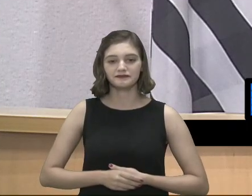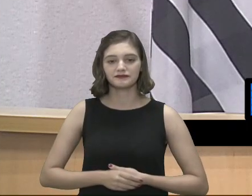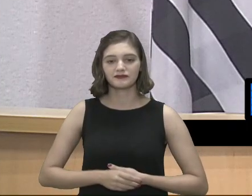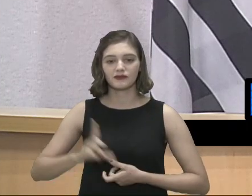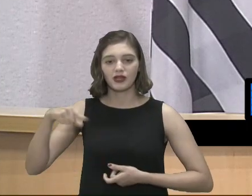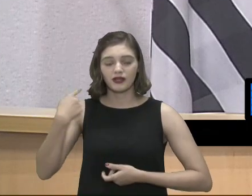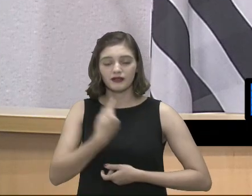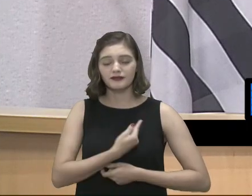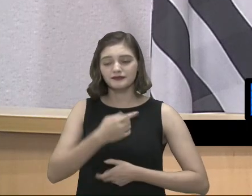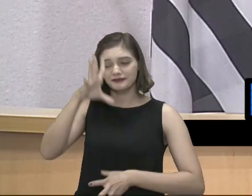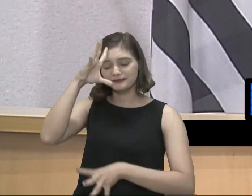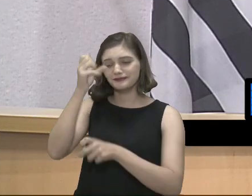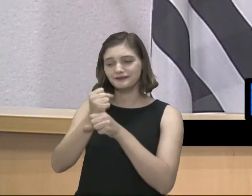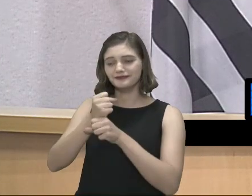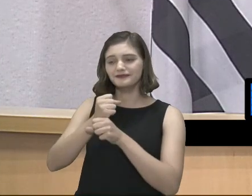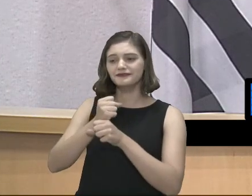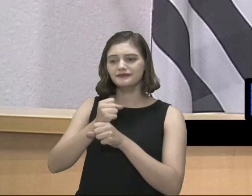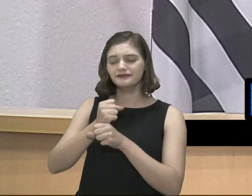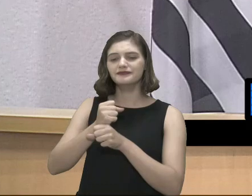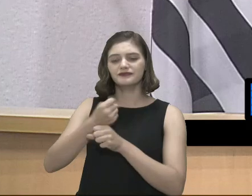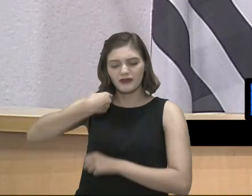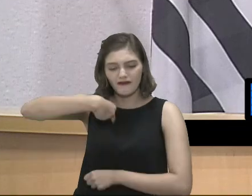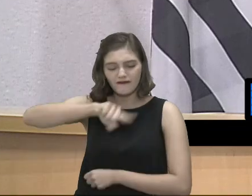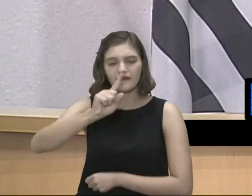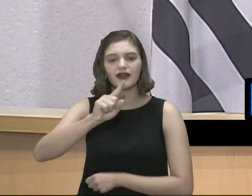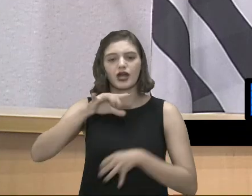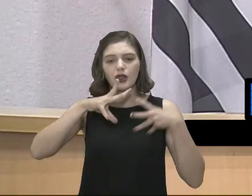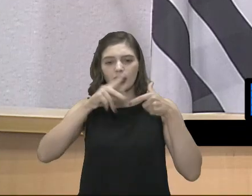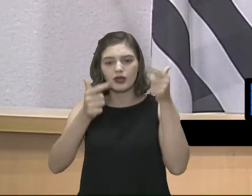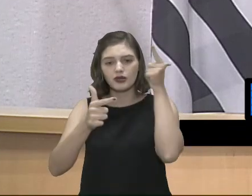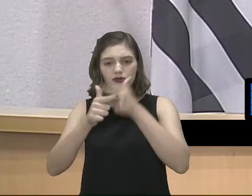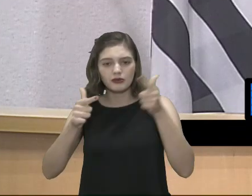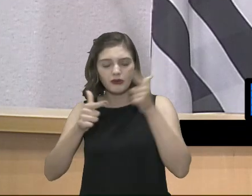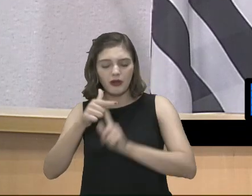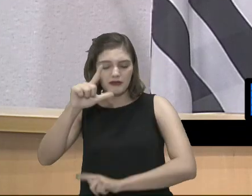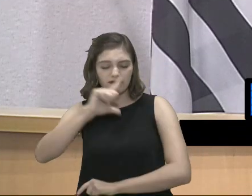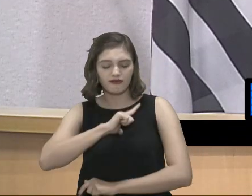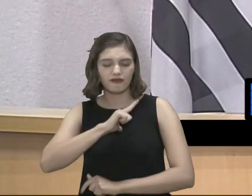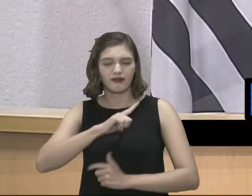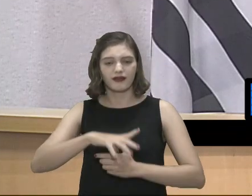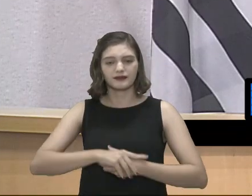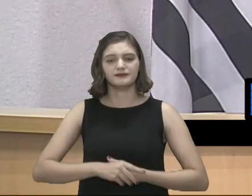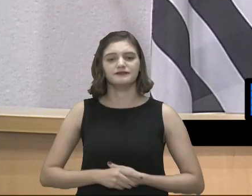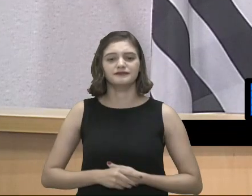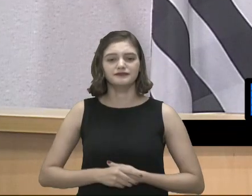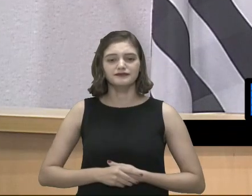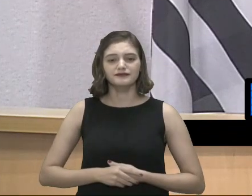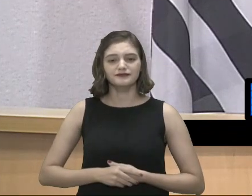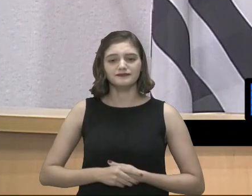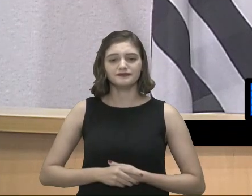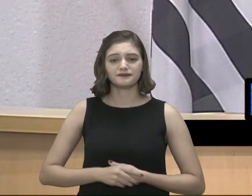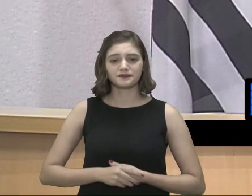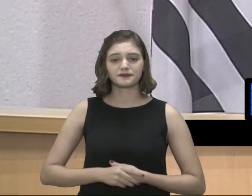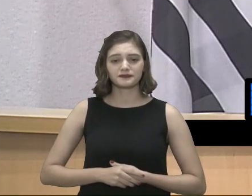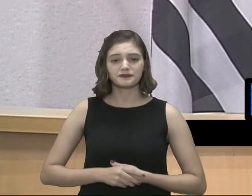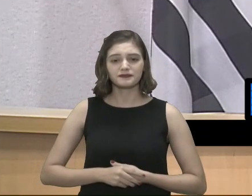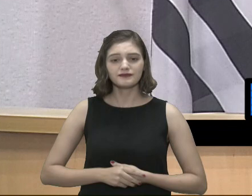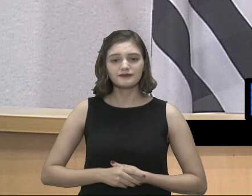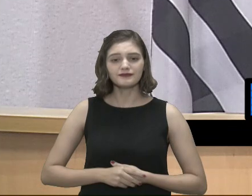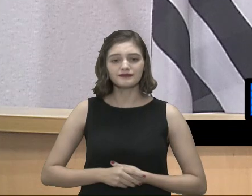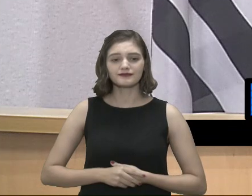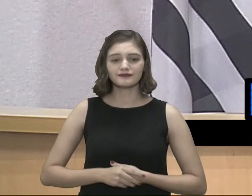em você. Vai lá, coloca todos os problemas que existem na vida da gente.